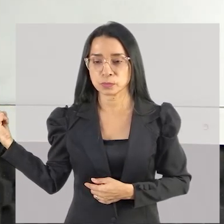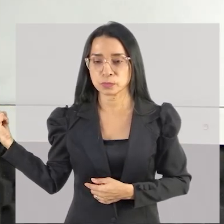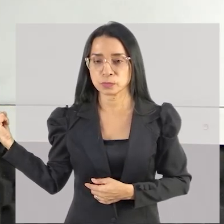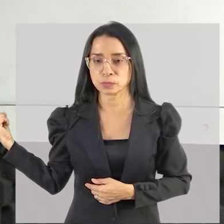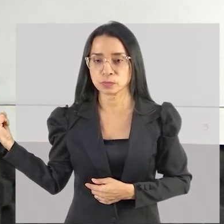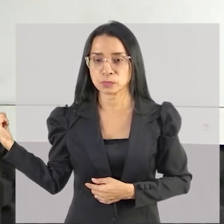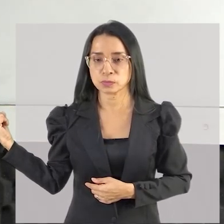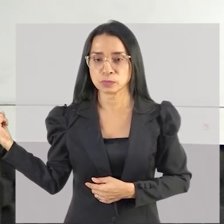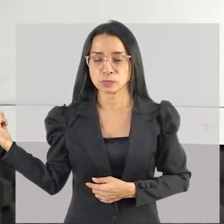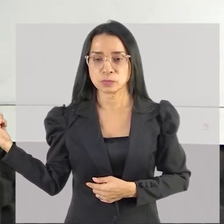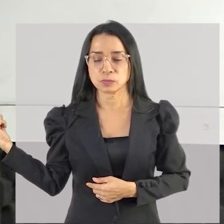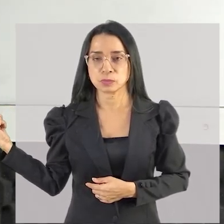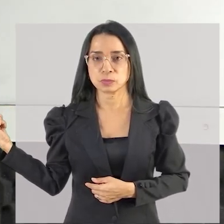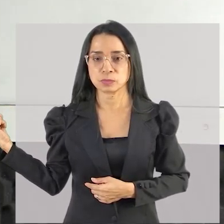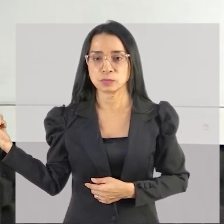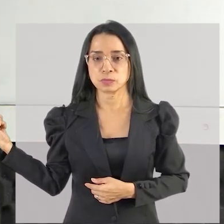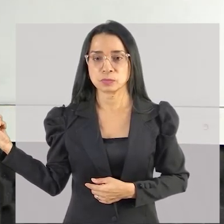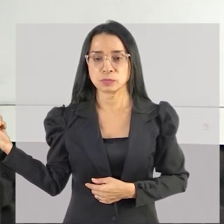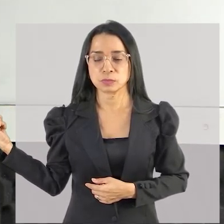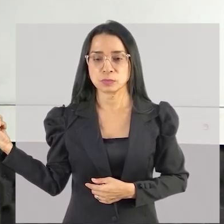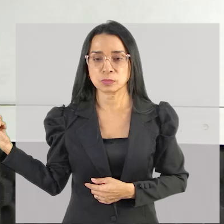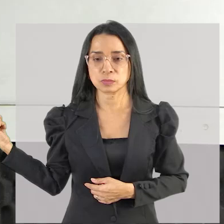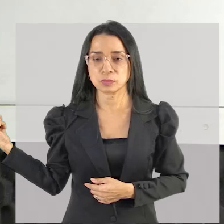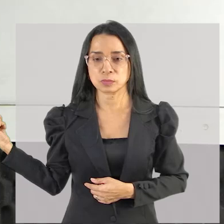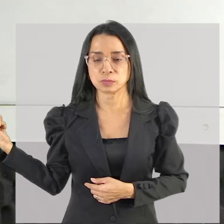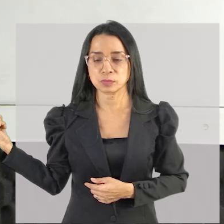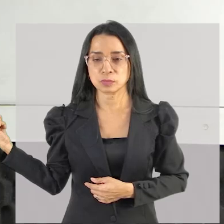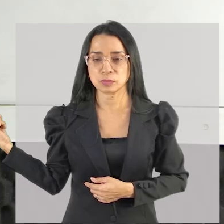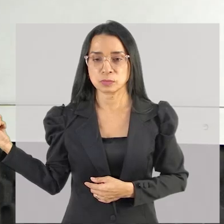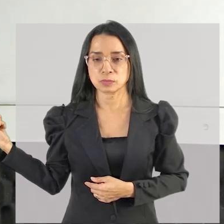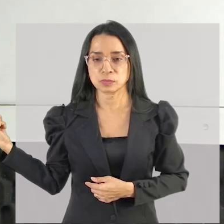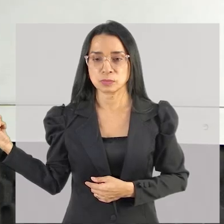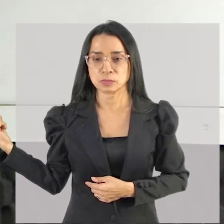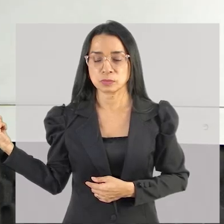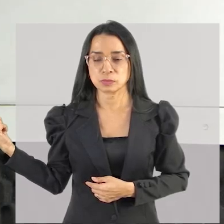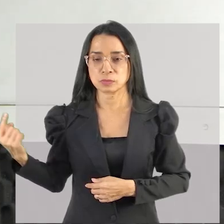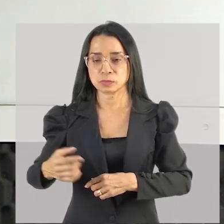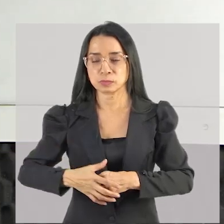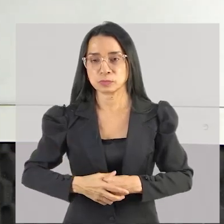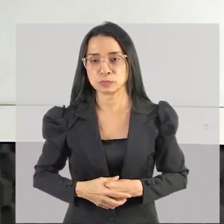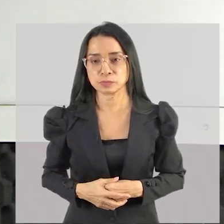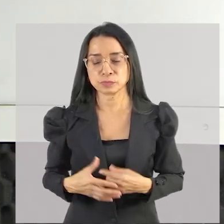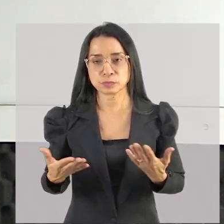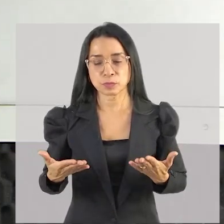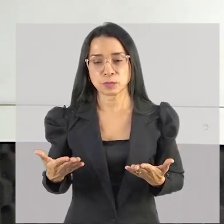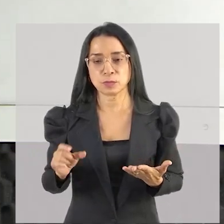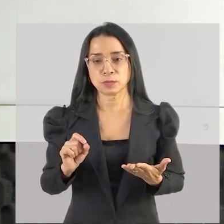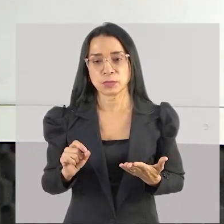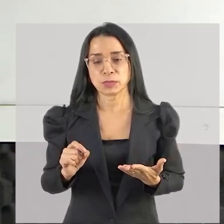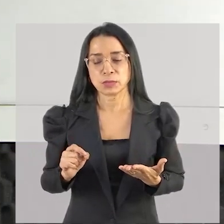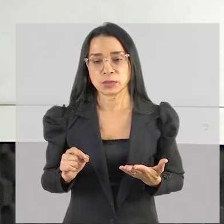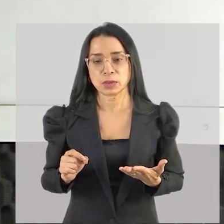a cada 10, multiplica-se por 10 a cada 3 dias. Então bora lá, ó.